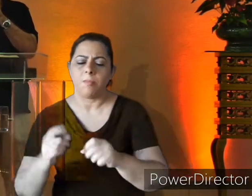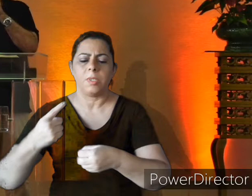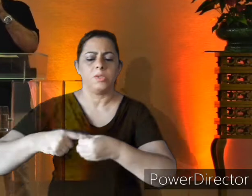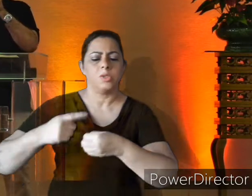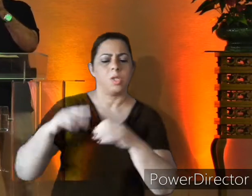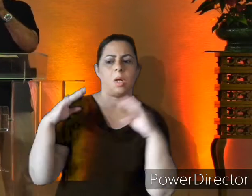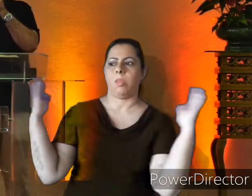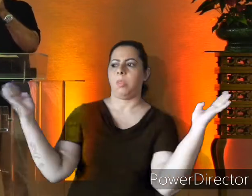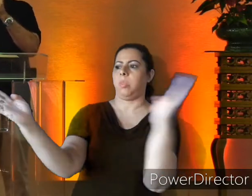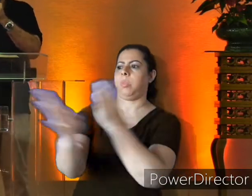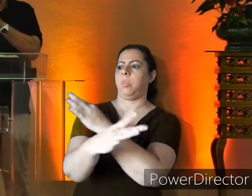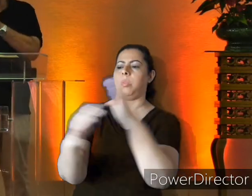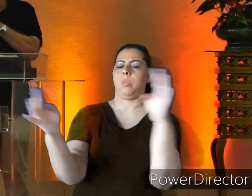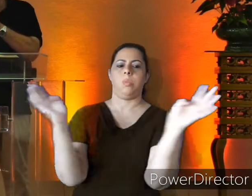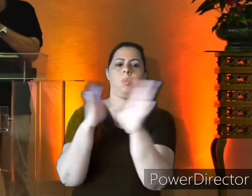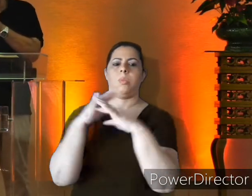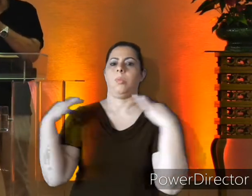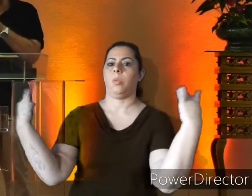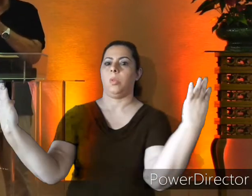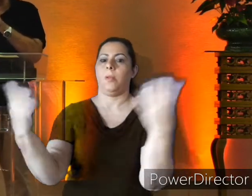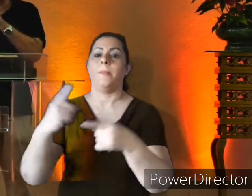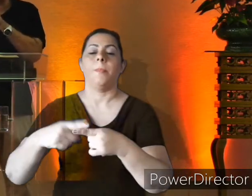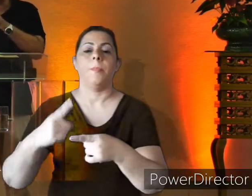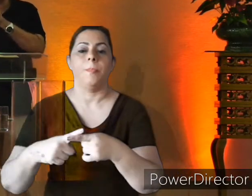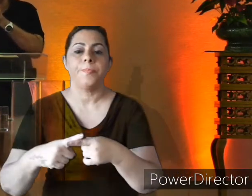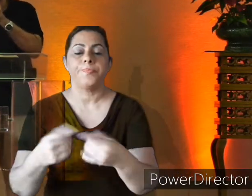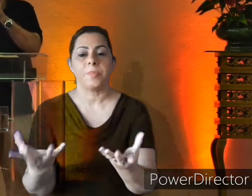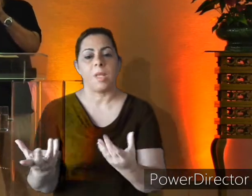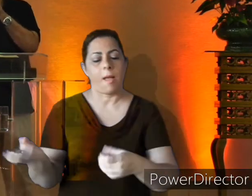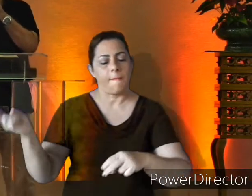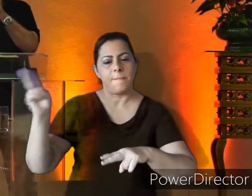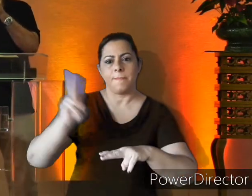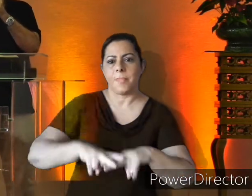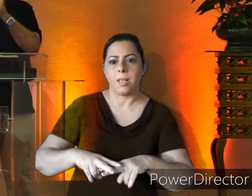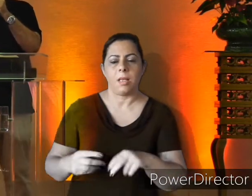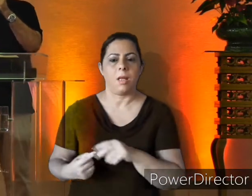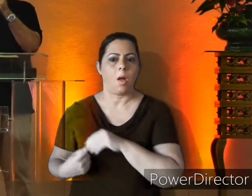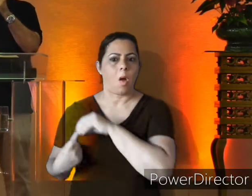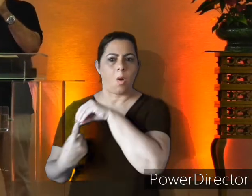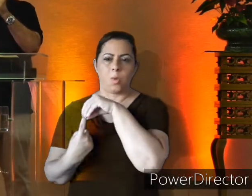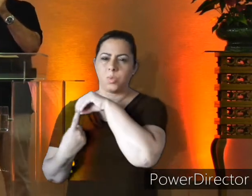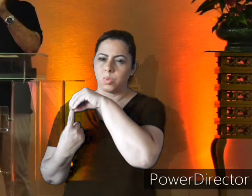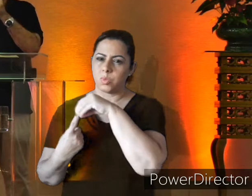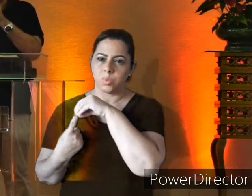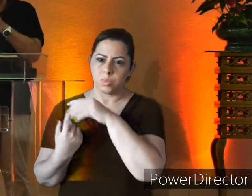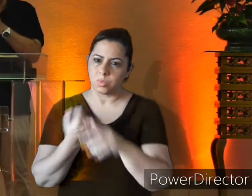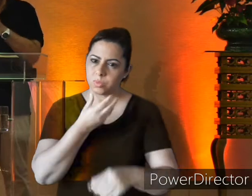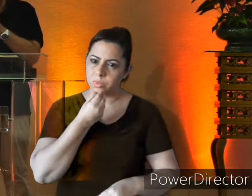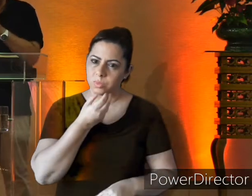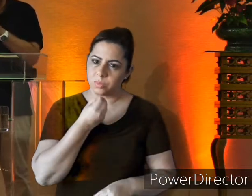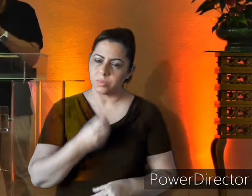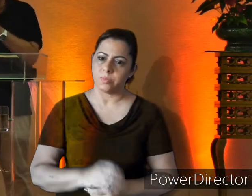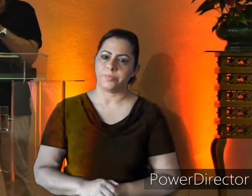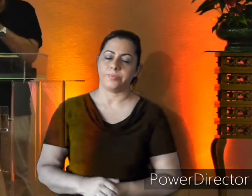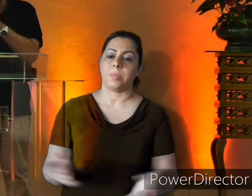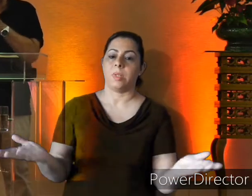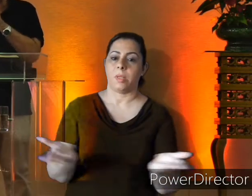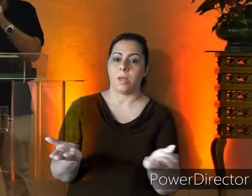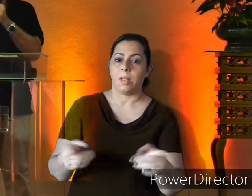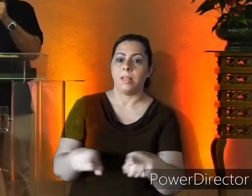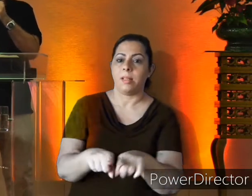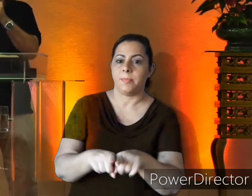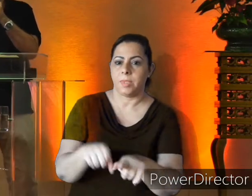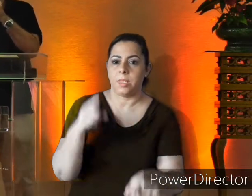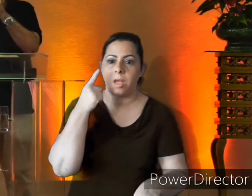homem. E quantas vezes o inferno, as trevas se levantam contra nós. E tantos ataques,